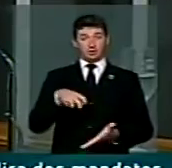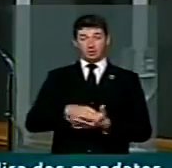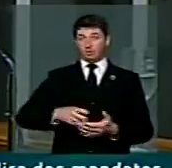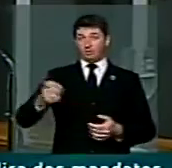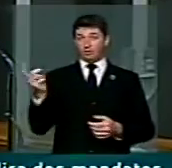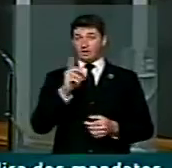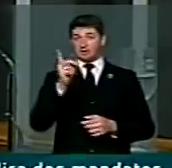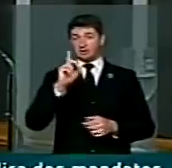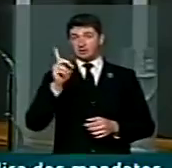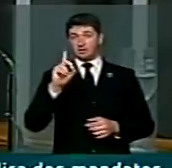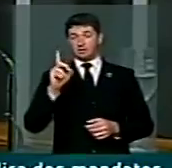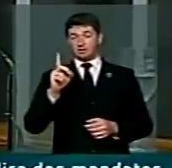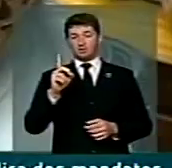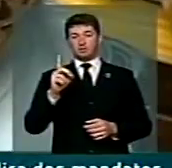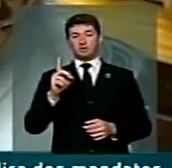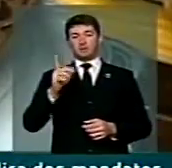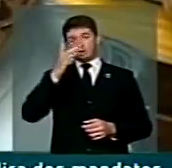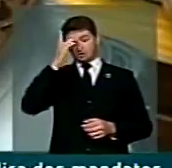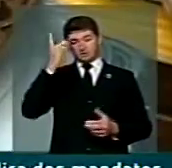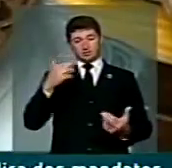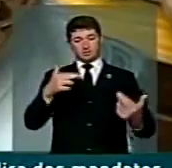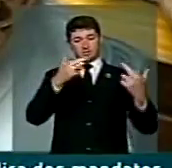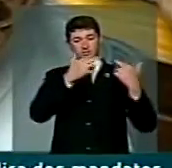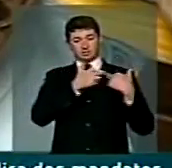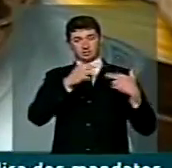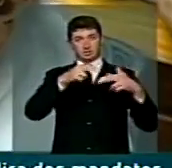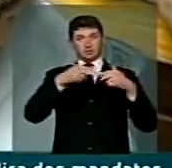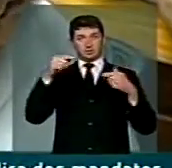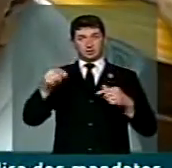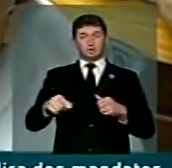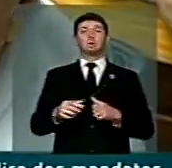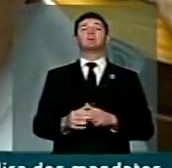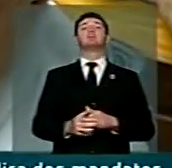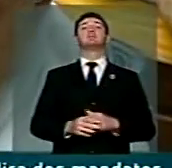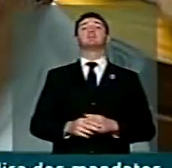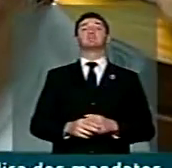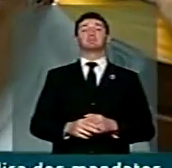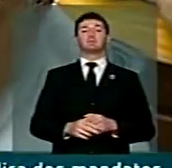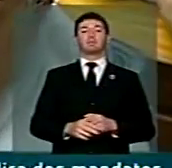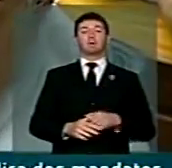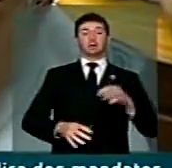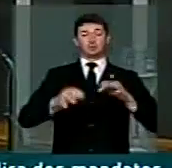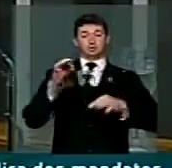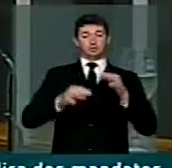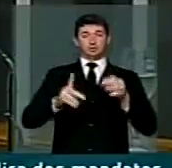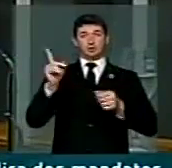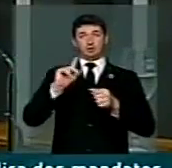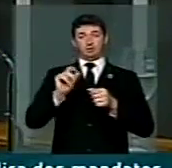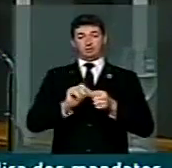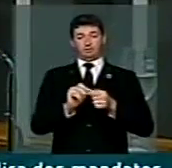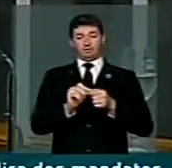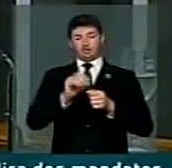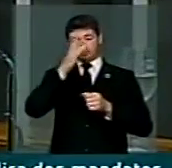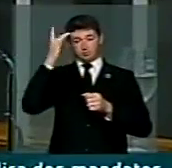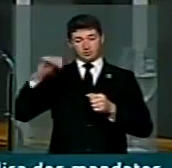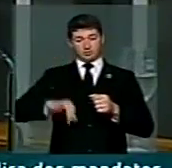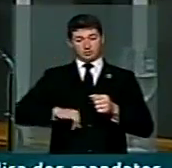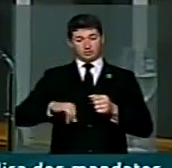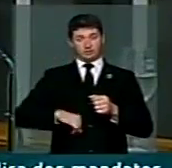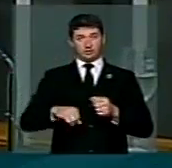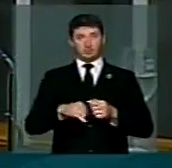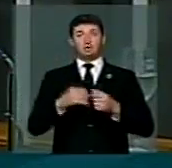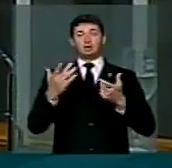se não se punir os responsáveis por elas e não se fizer justiça às suas vítimas,